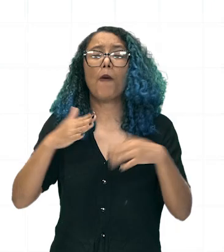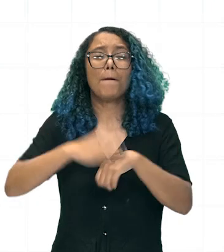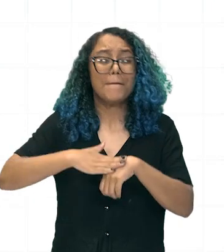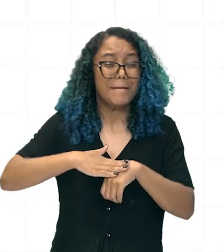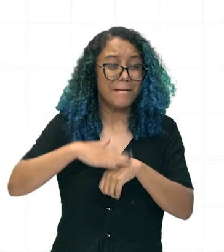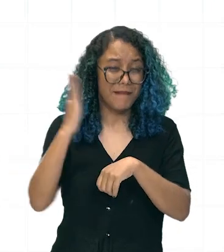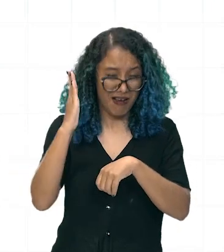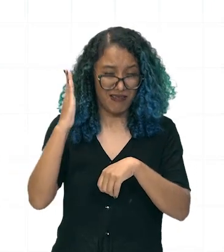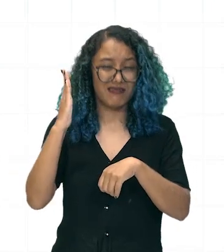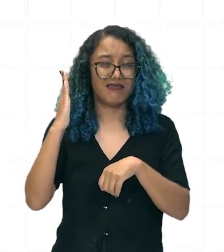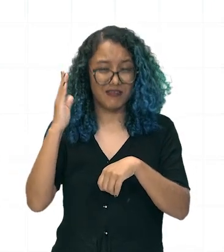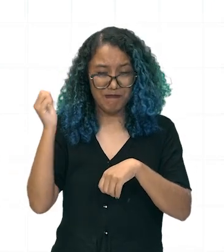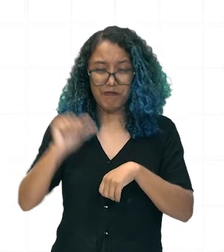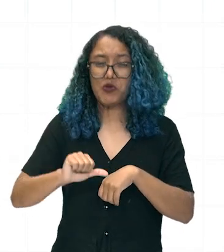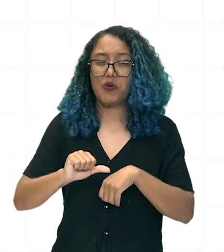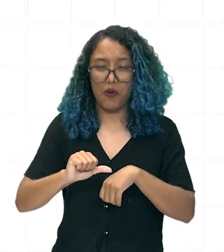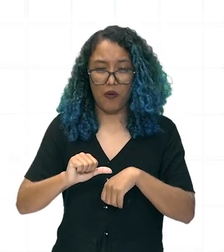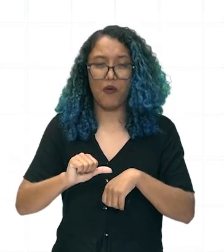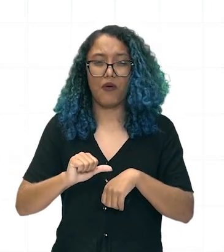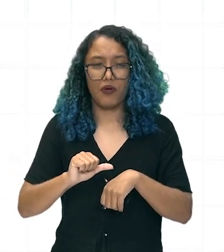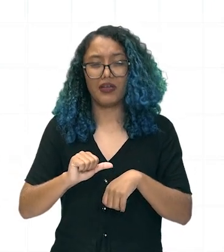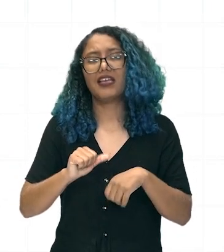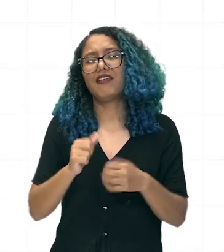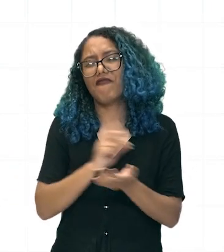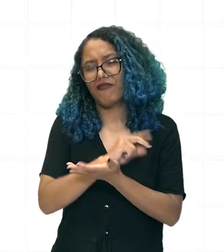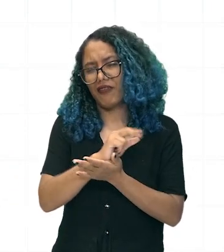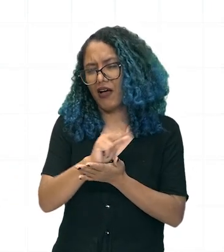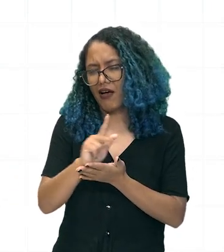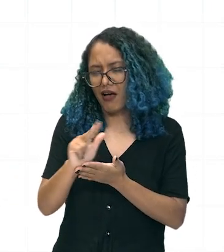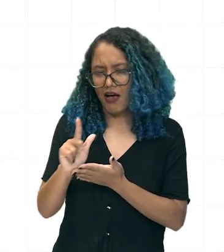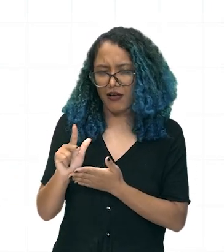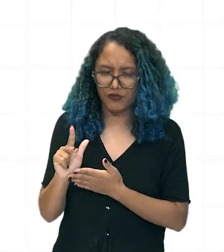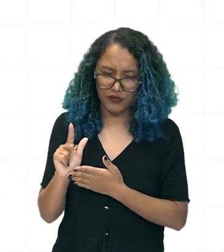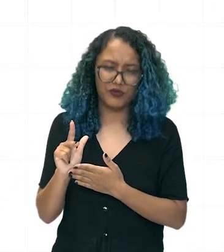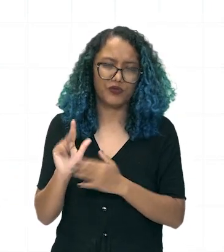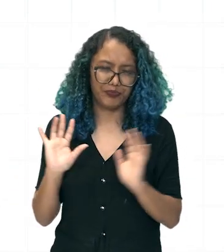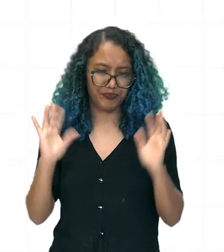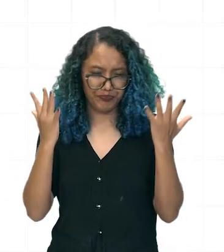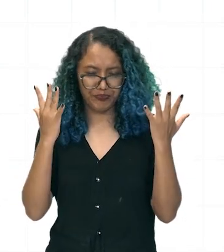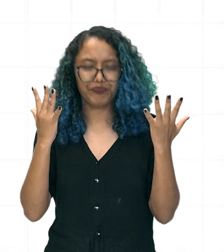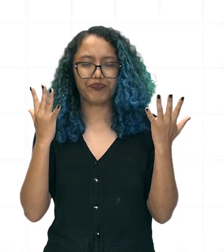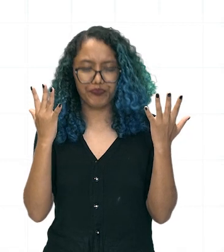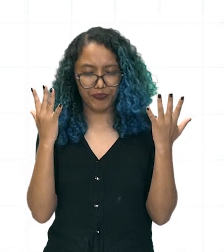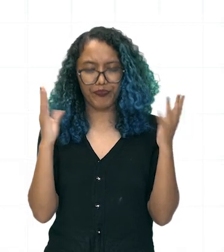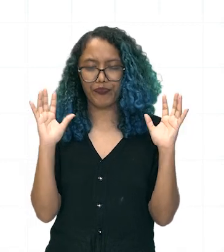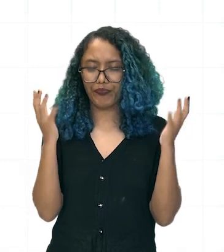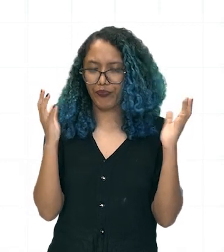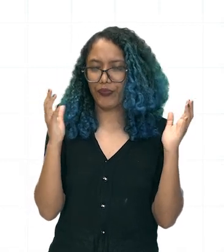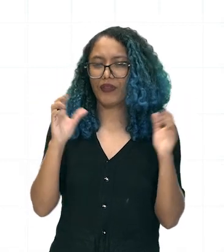entre outros eventos climáticos. Então, nós temos aí que